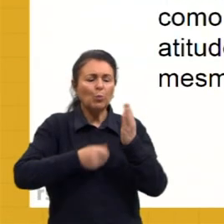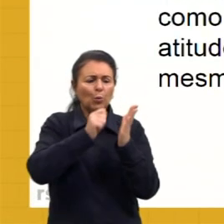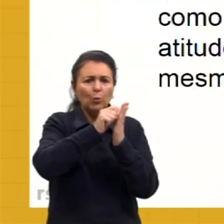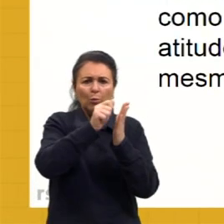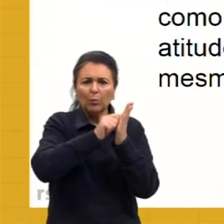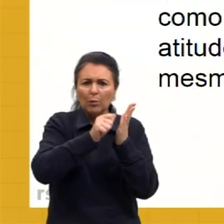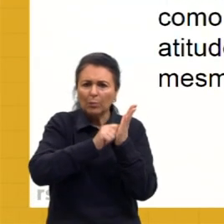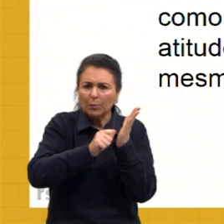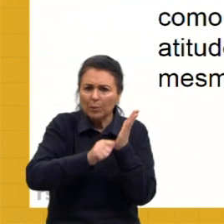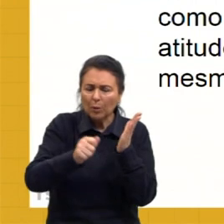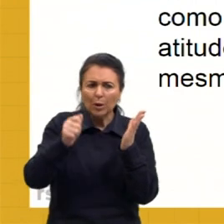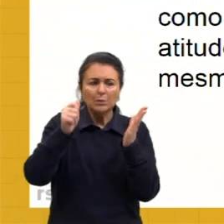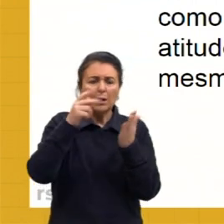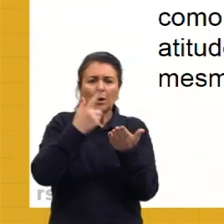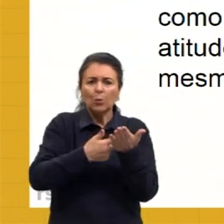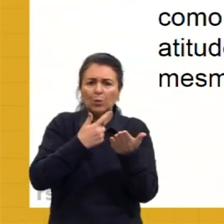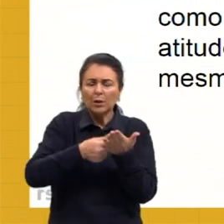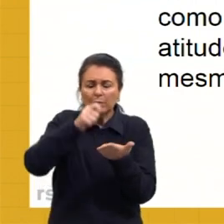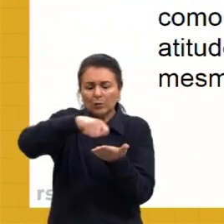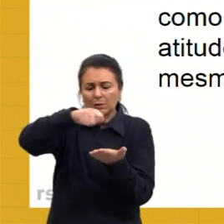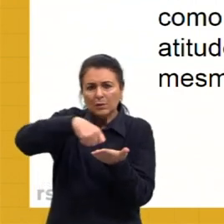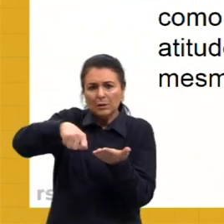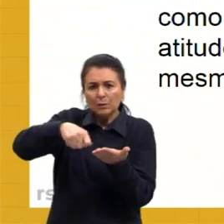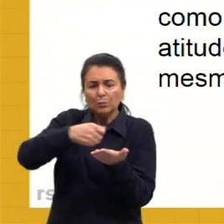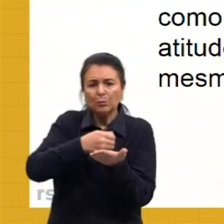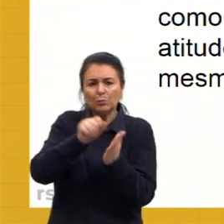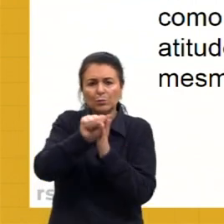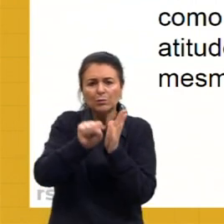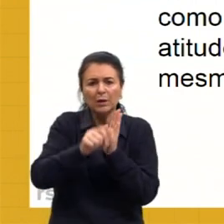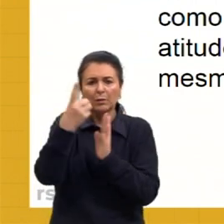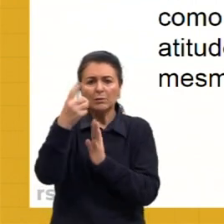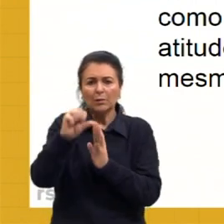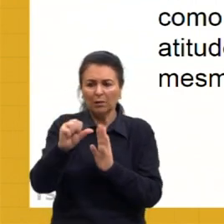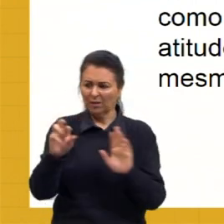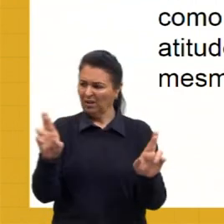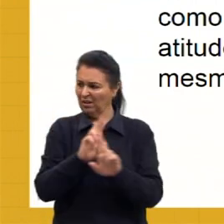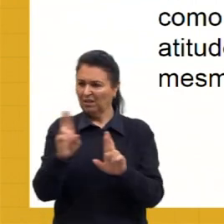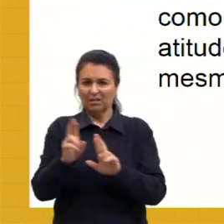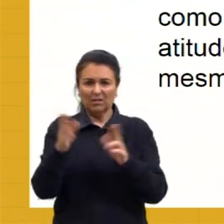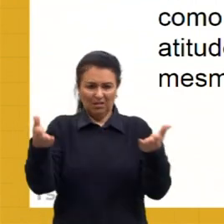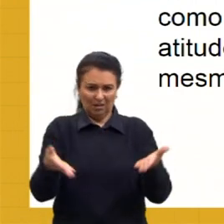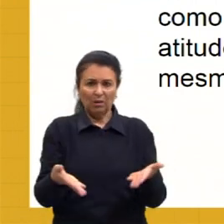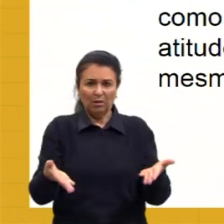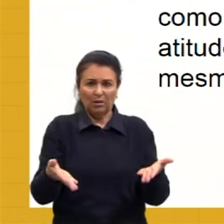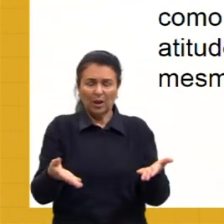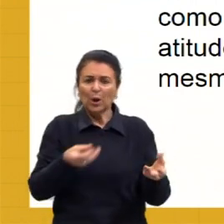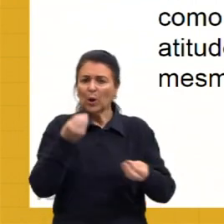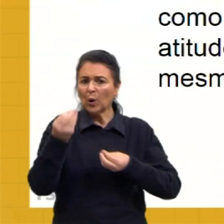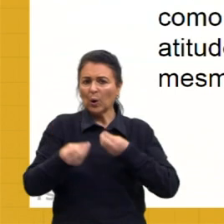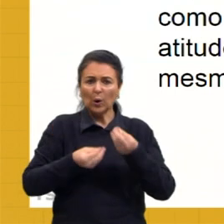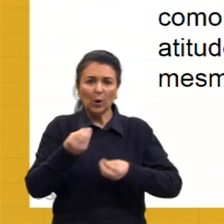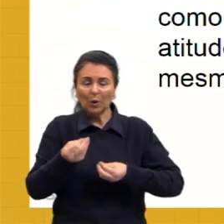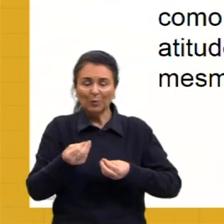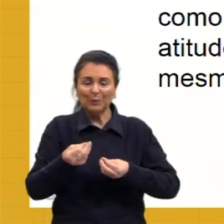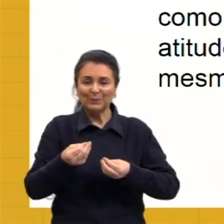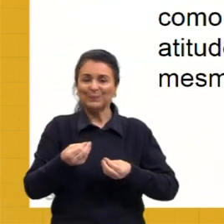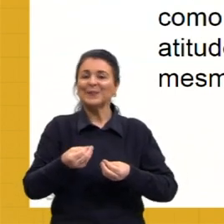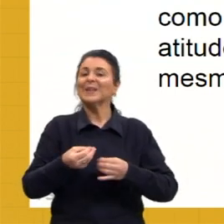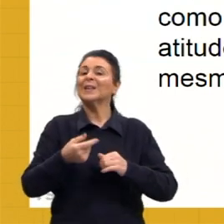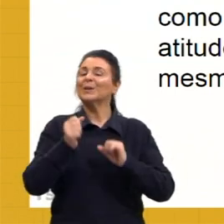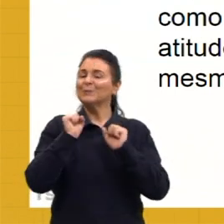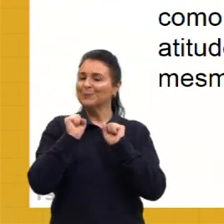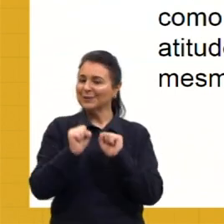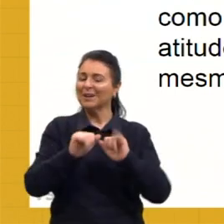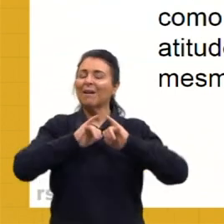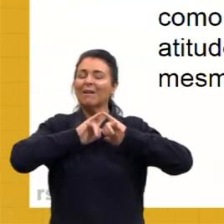é um livro que foi escrito lá no início do século 19 pode ser relacionar com os dias atuais Nossa eu ficaria aqui citando